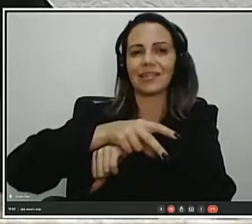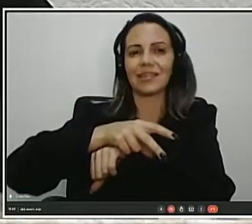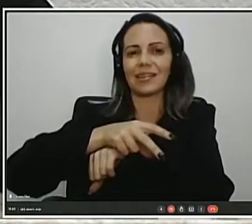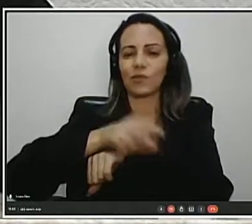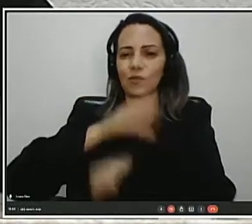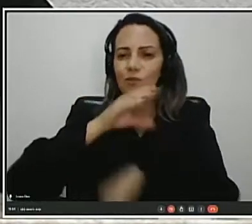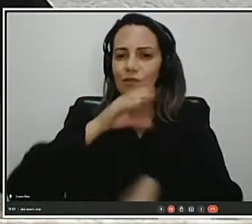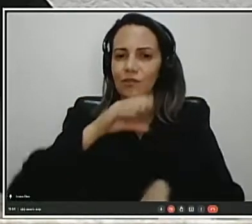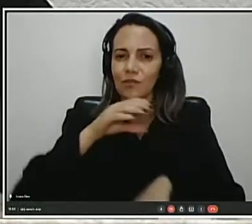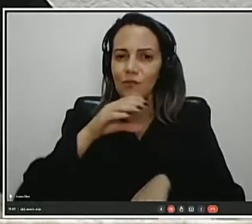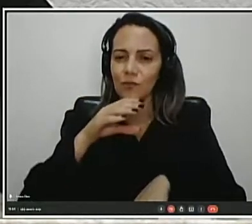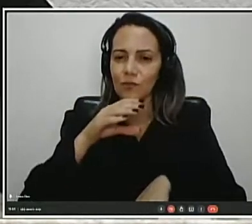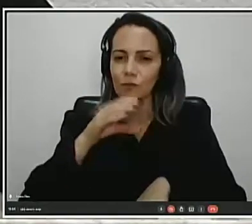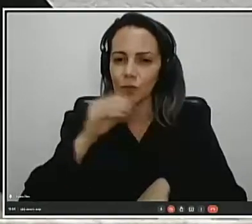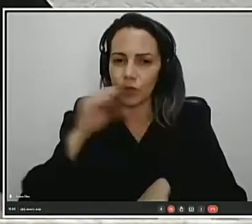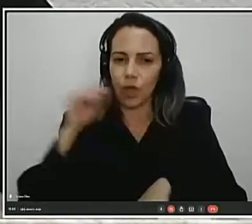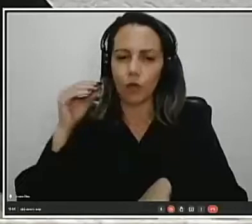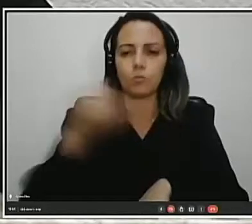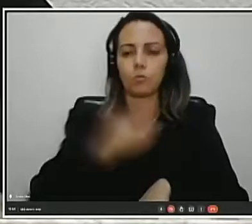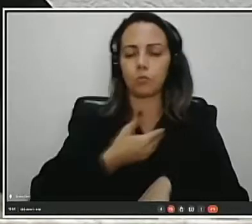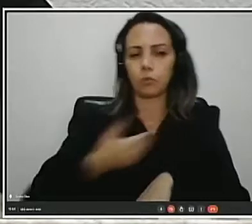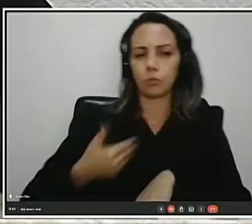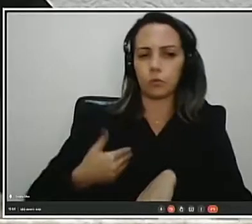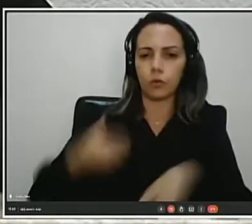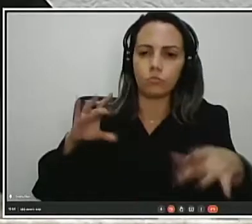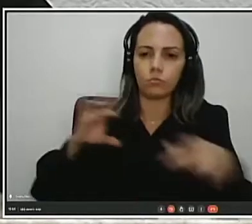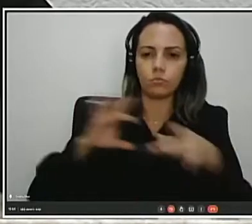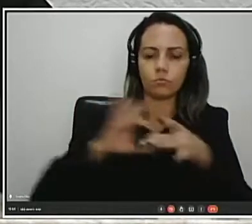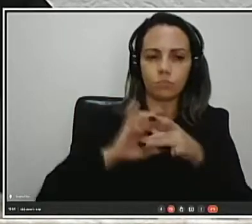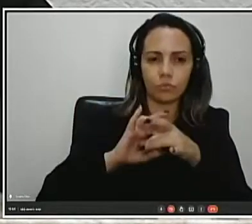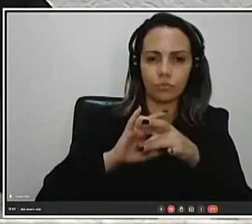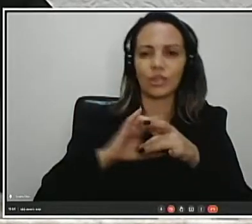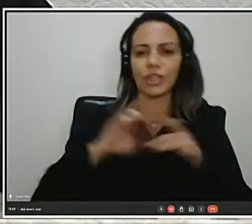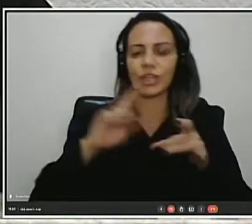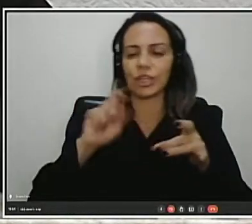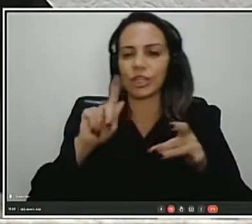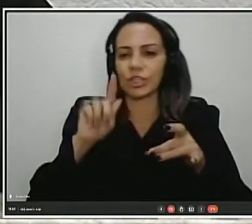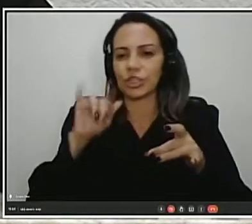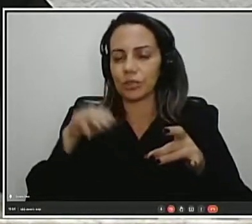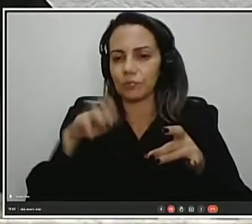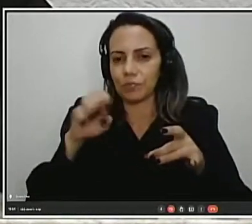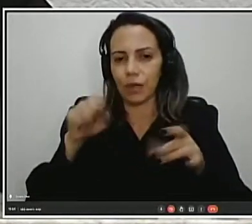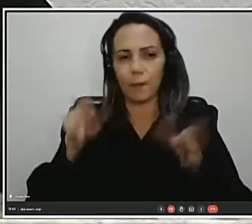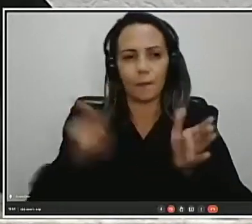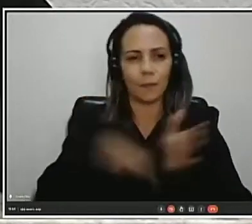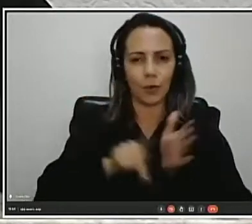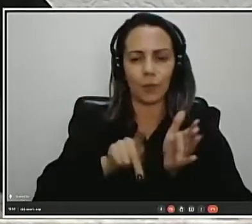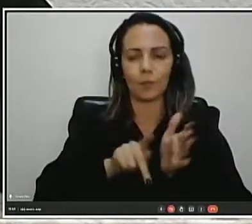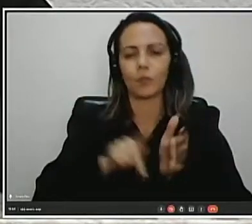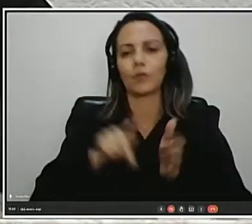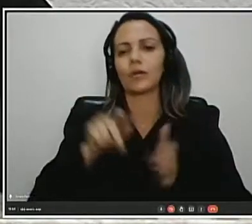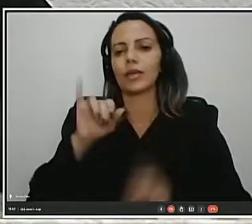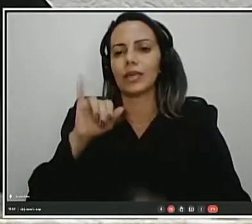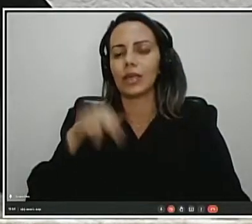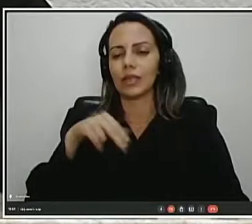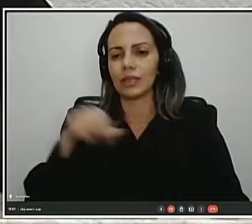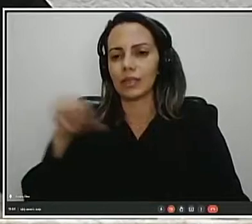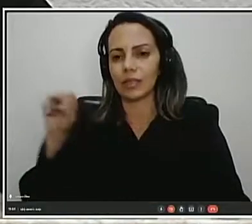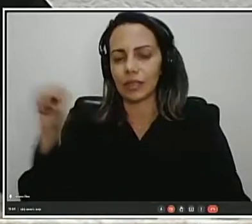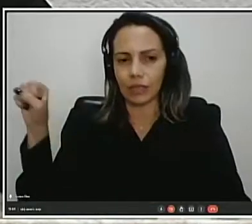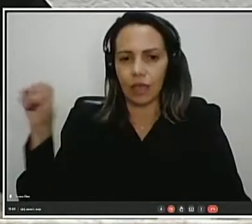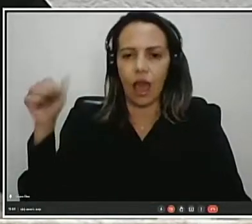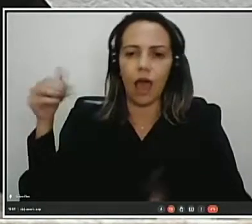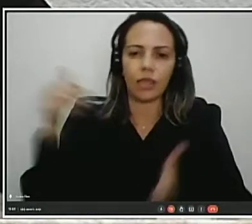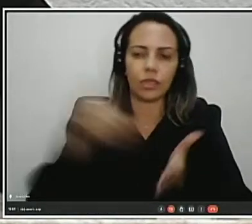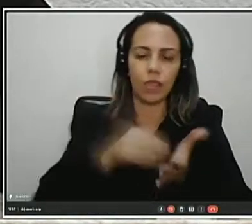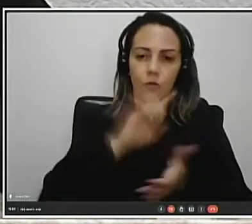em cargo de provimento efetivo vinculado ao regime próprio de previdência social até a data de entrada em vigor